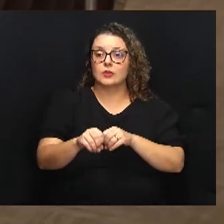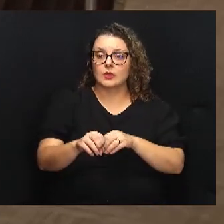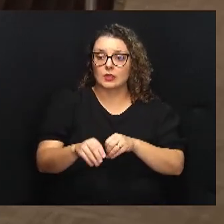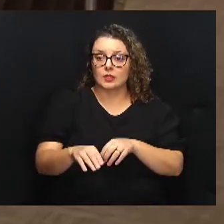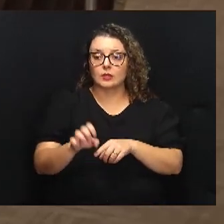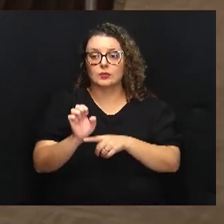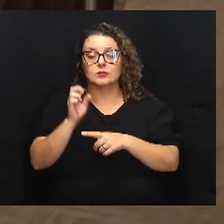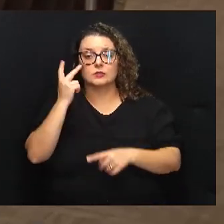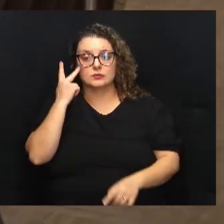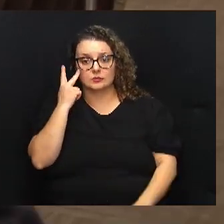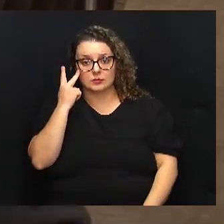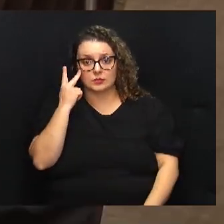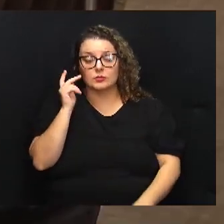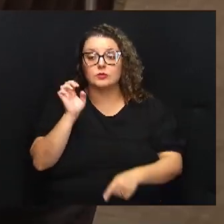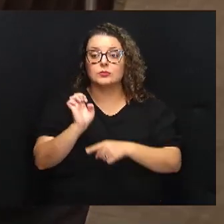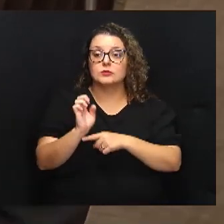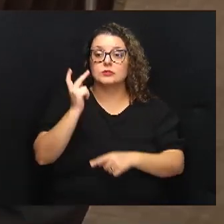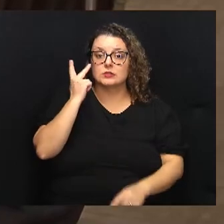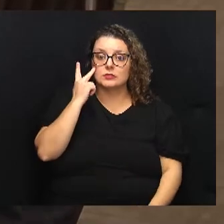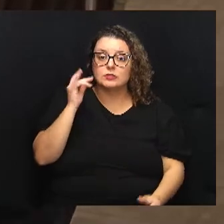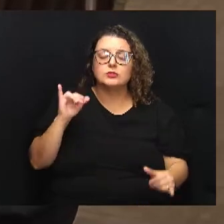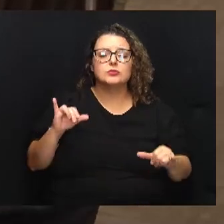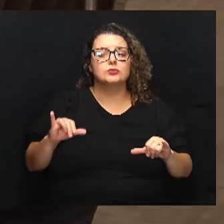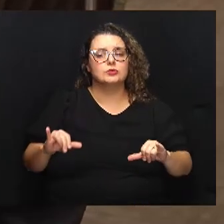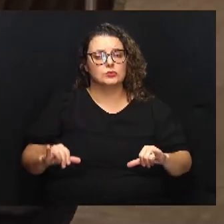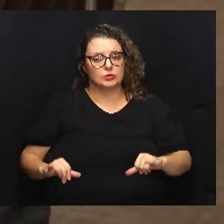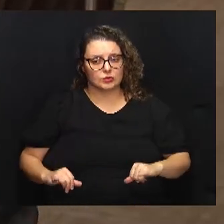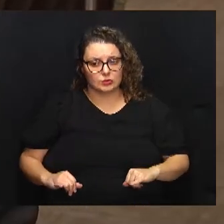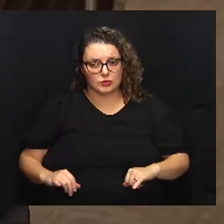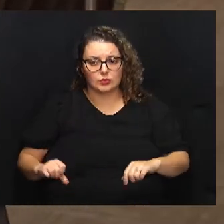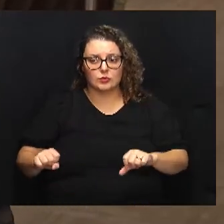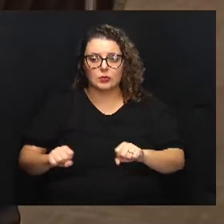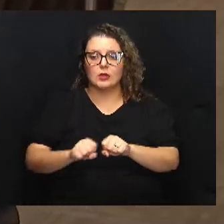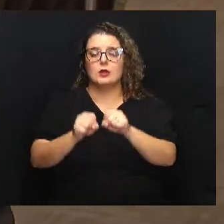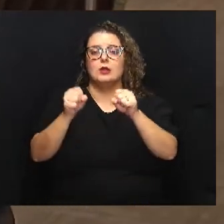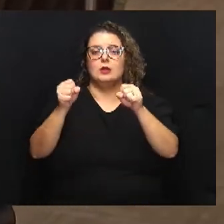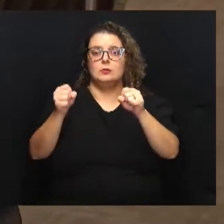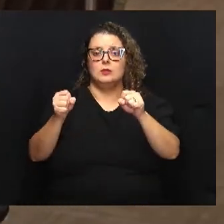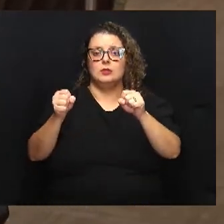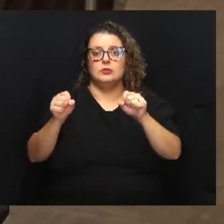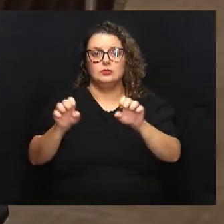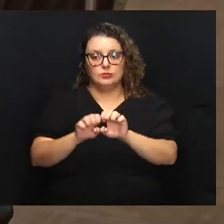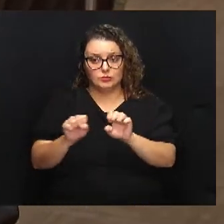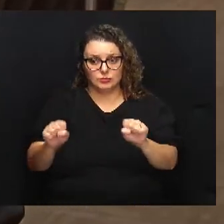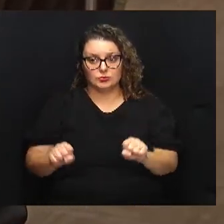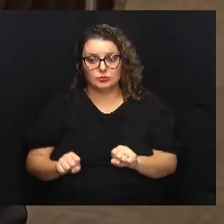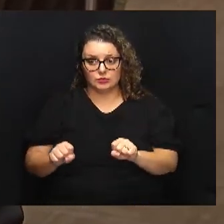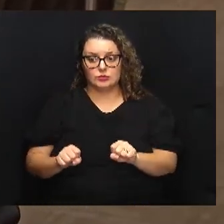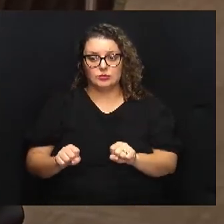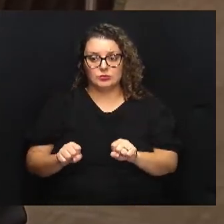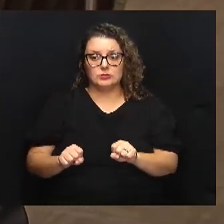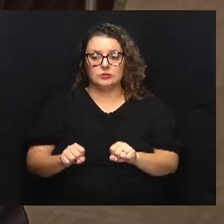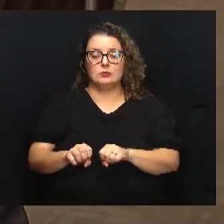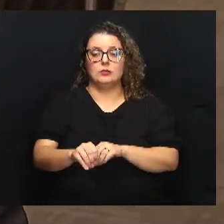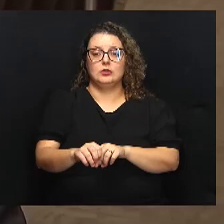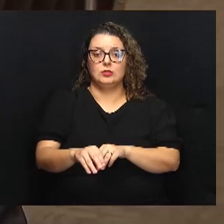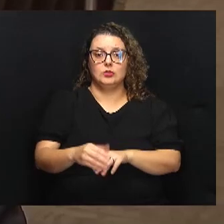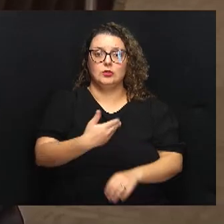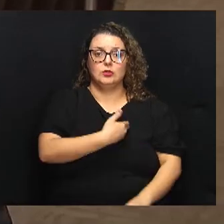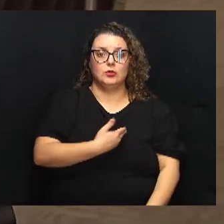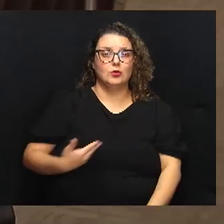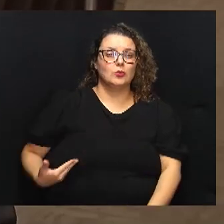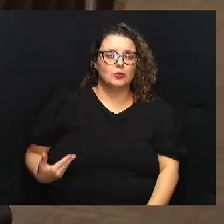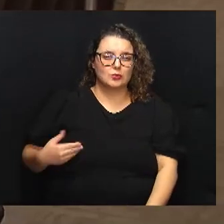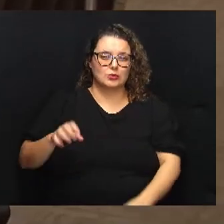São Paulo. O estado de São Paulo tem sofrido demais com o desmonte do sistema educacional. O governo do estado tem feito